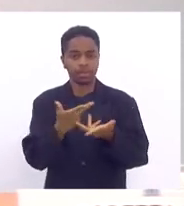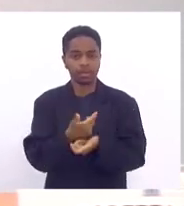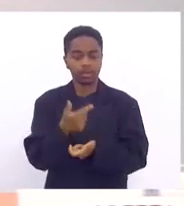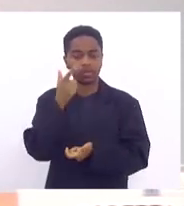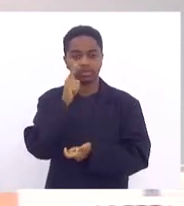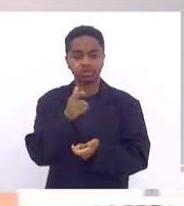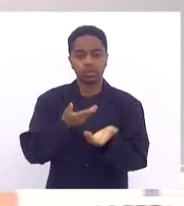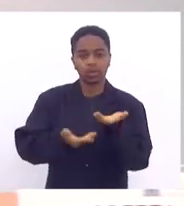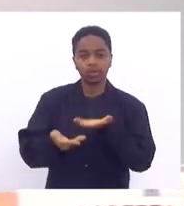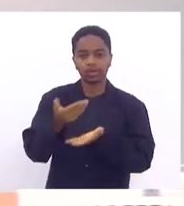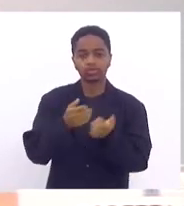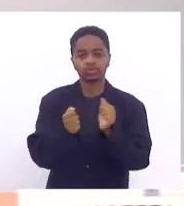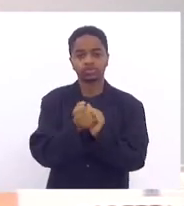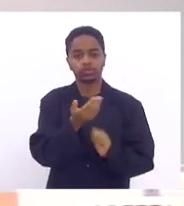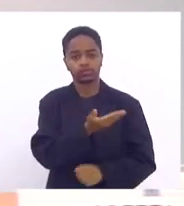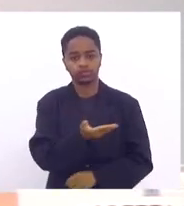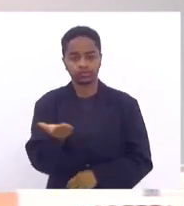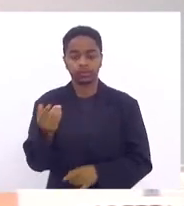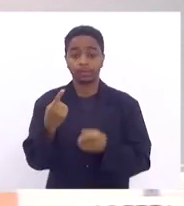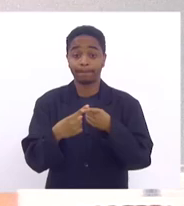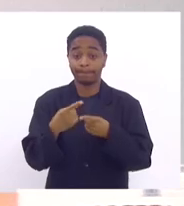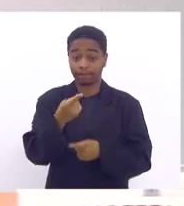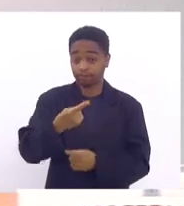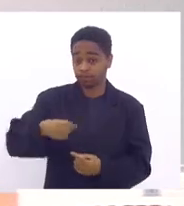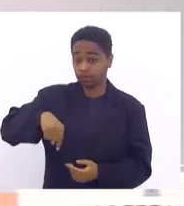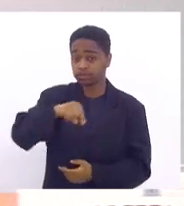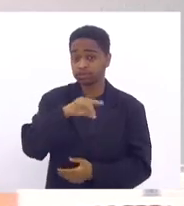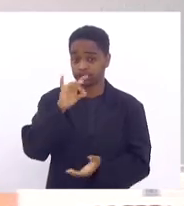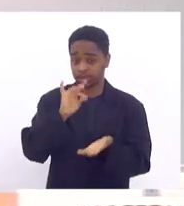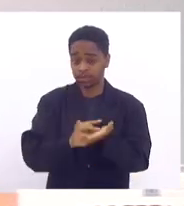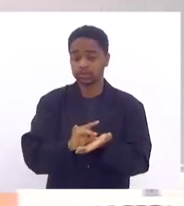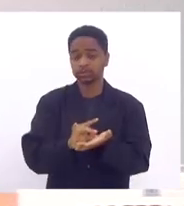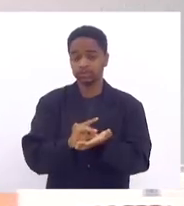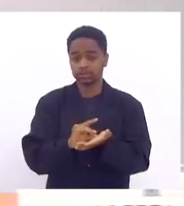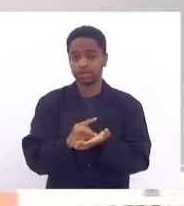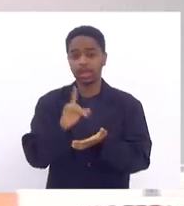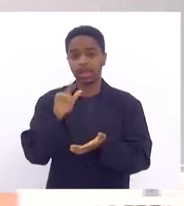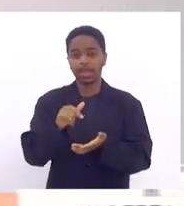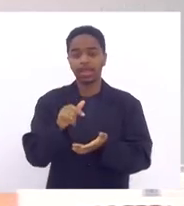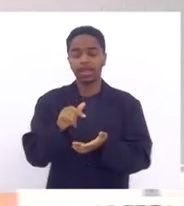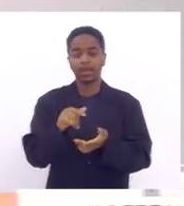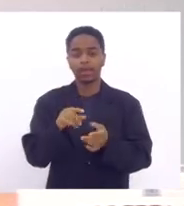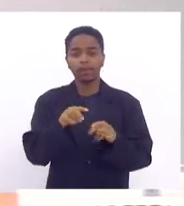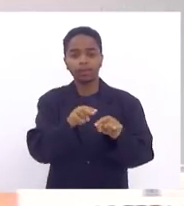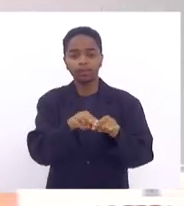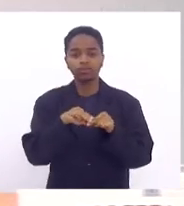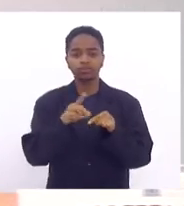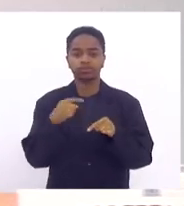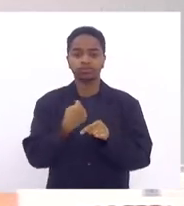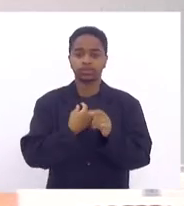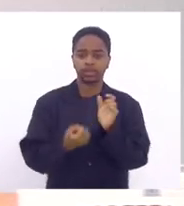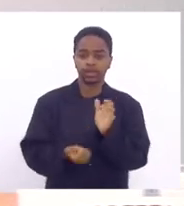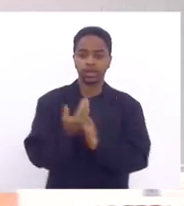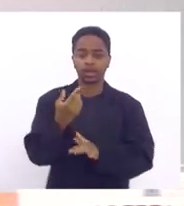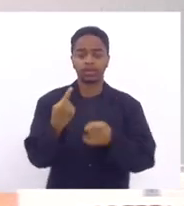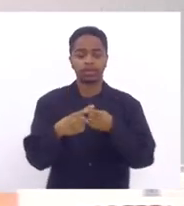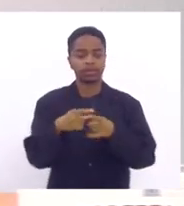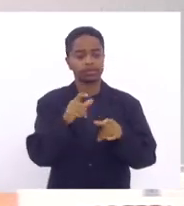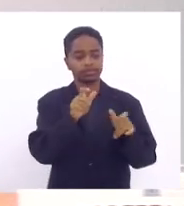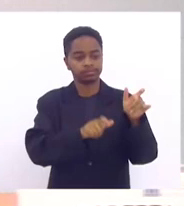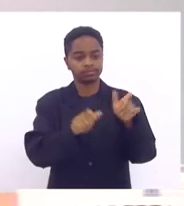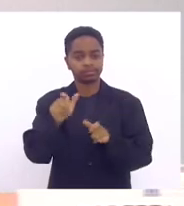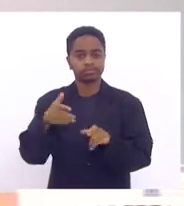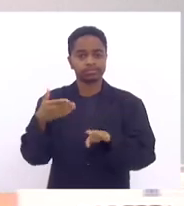compartilhar com todos vocês porque vocês sim são a o verdadeiro motivo da gente realizar isso esse público que